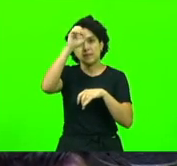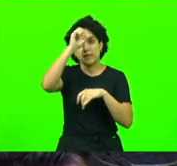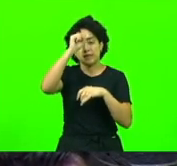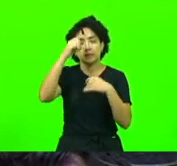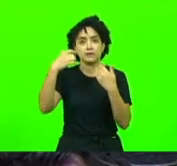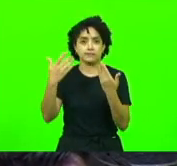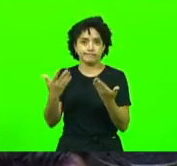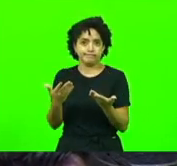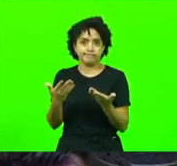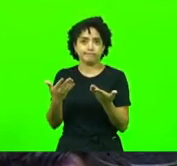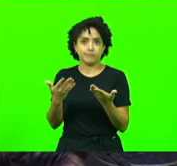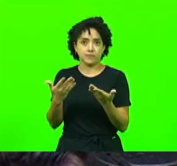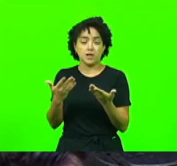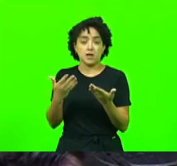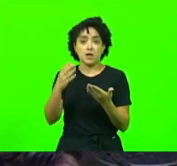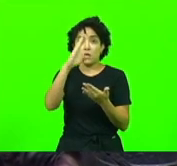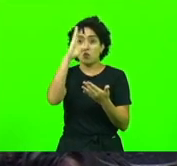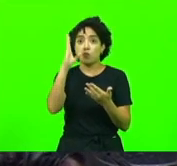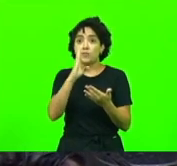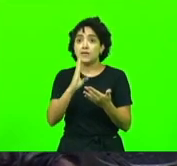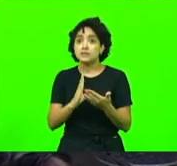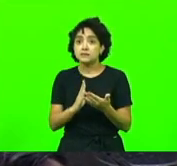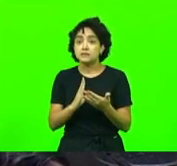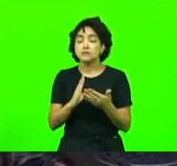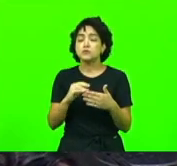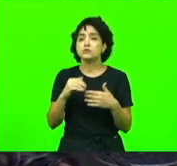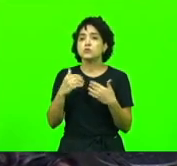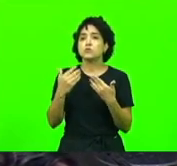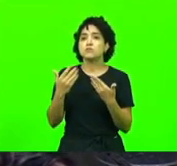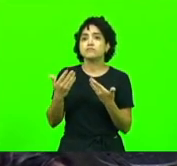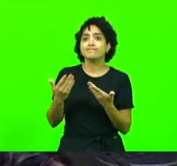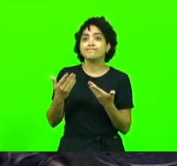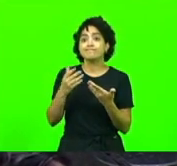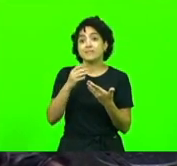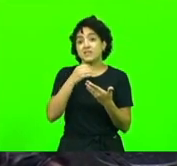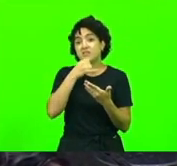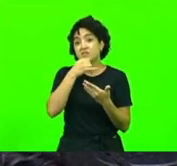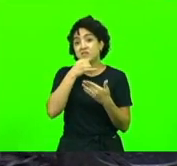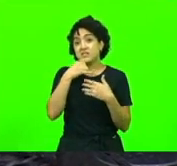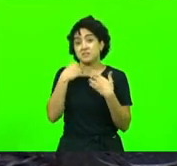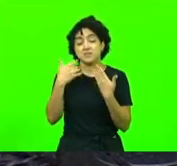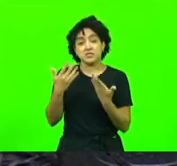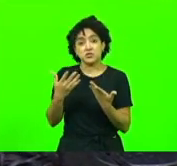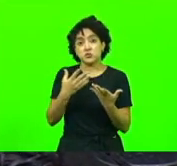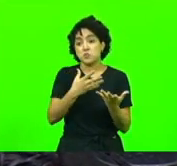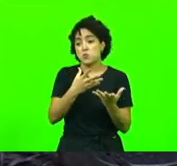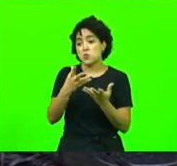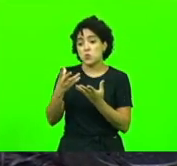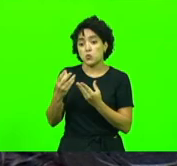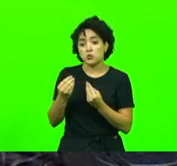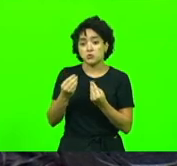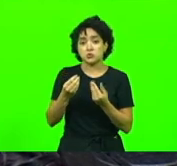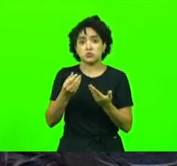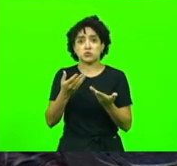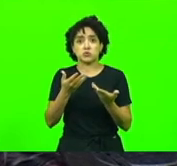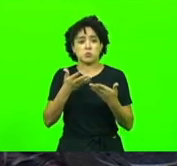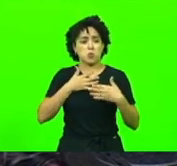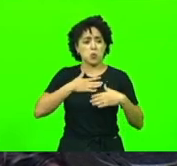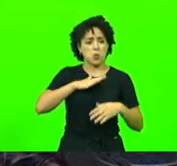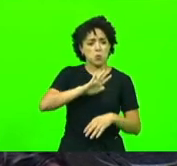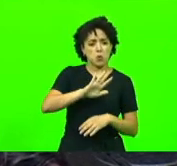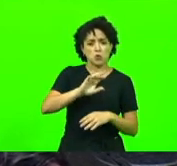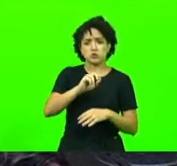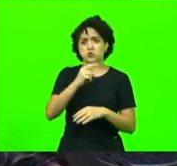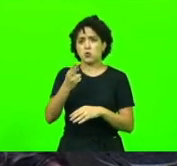Brasil é esse país onde, infelizmente, muitos ou não gostam de algo, ou